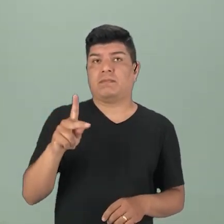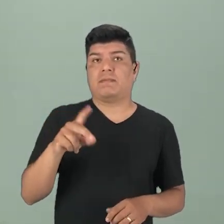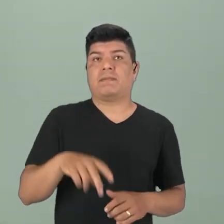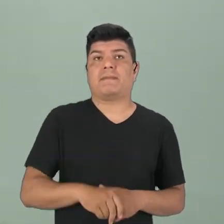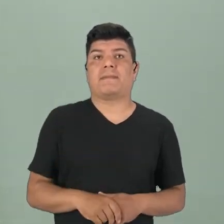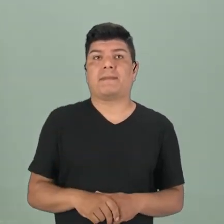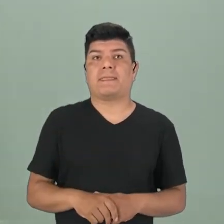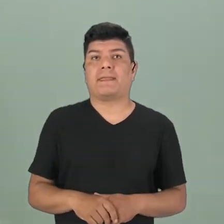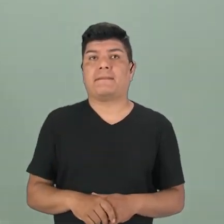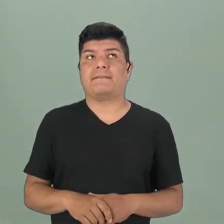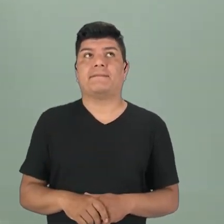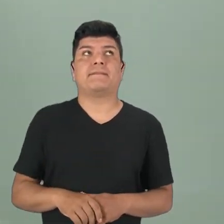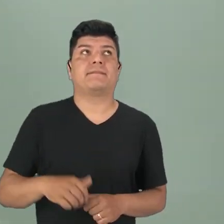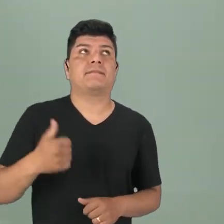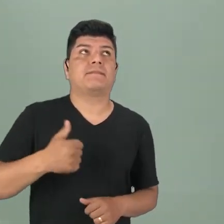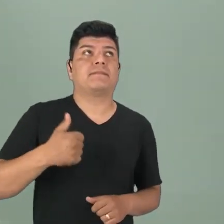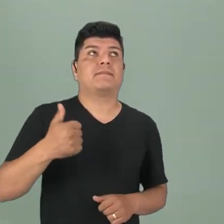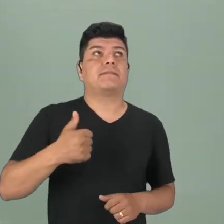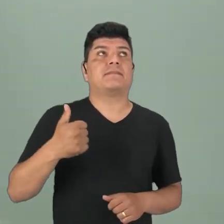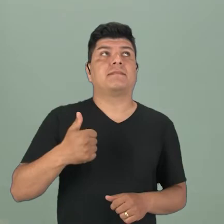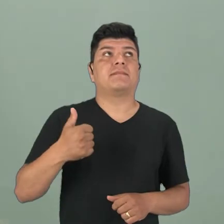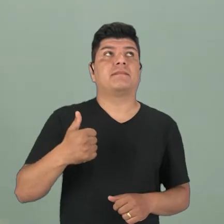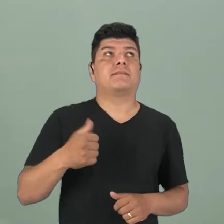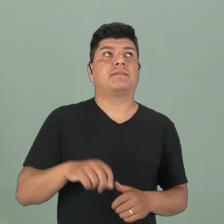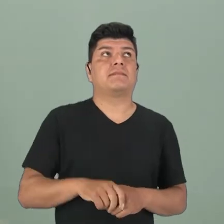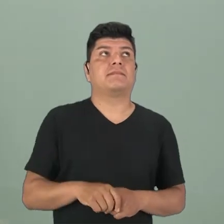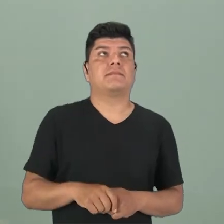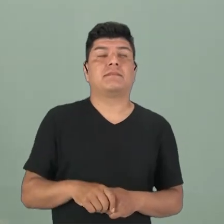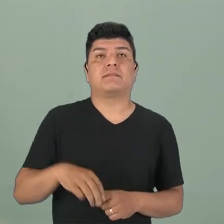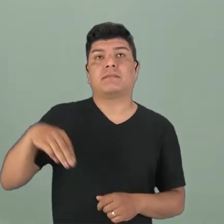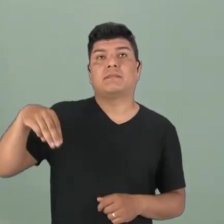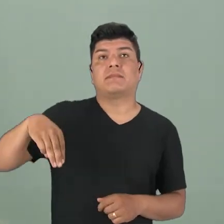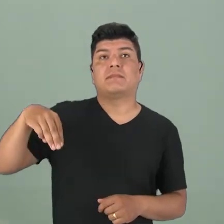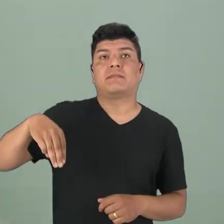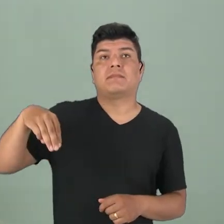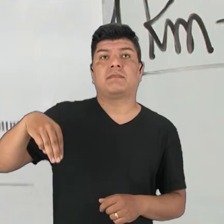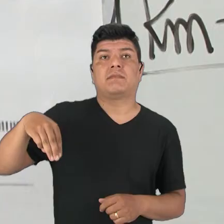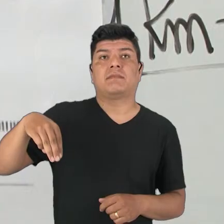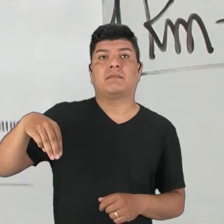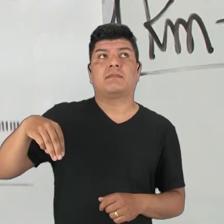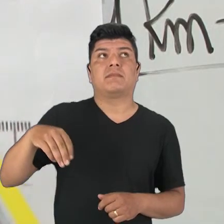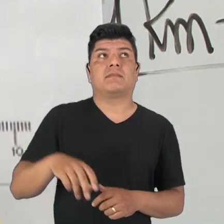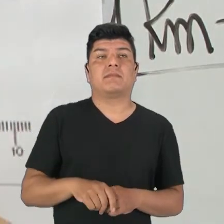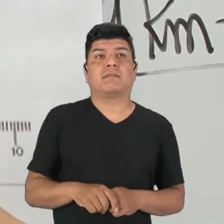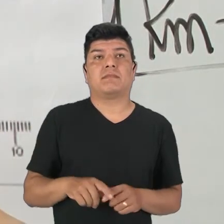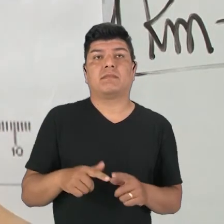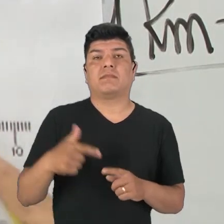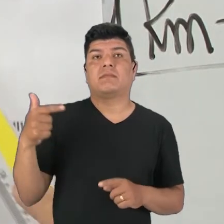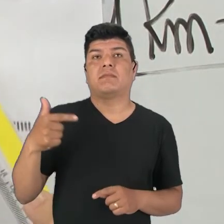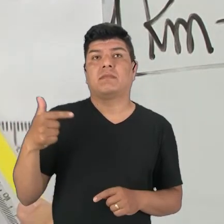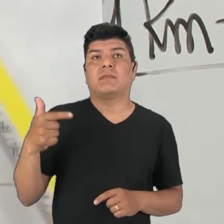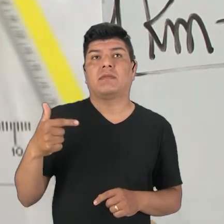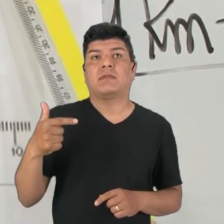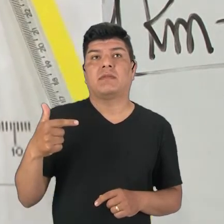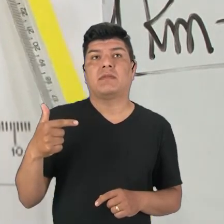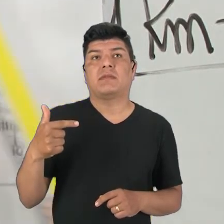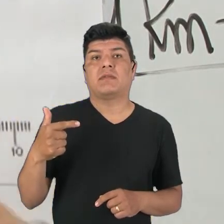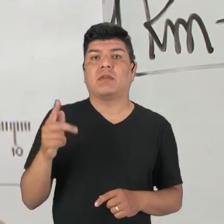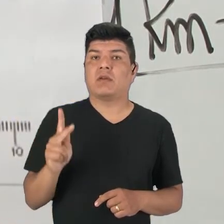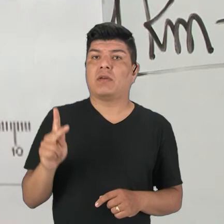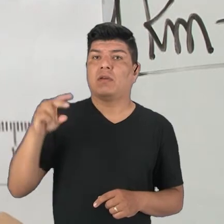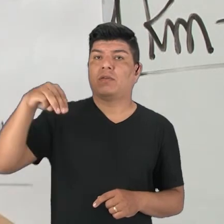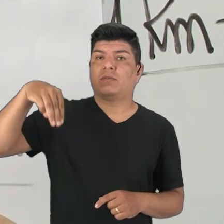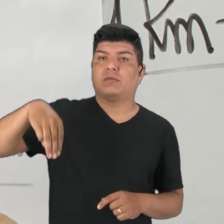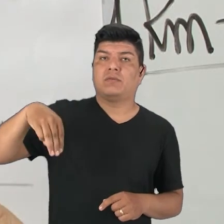Então, vamos lá. Na primeira, eu usei metros, tá? Na segunda,